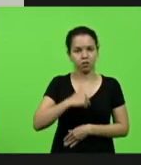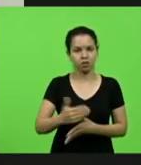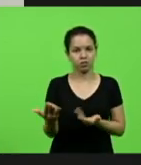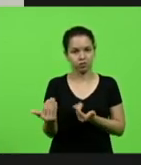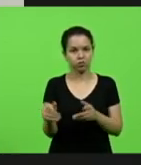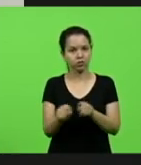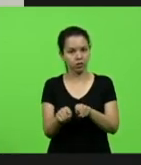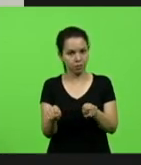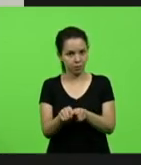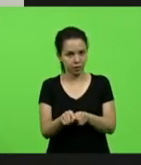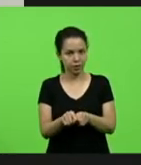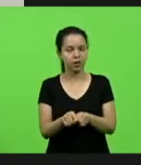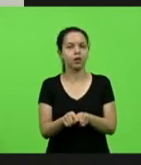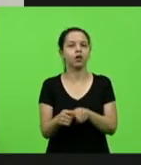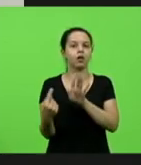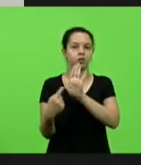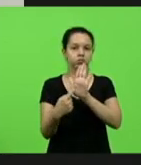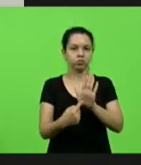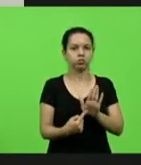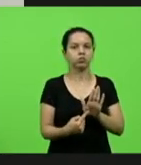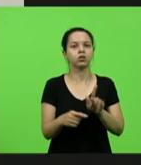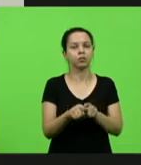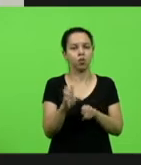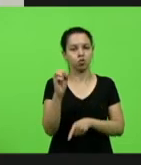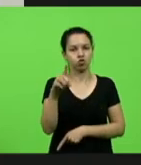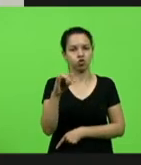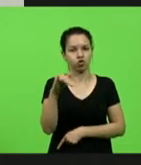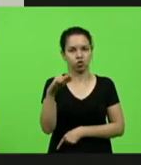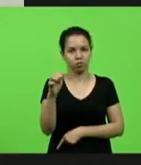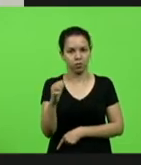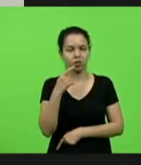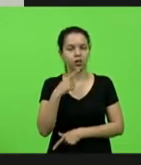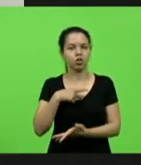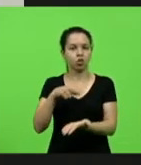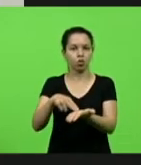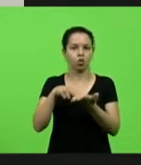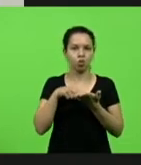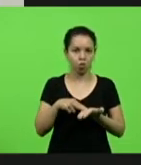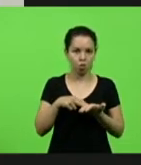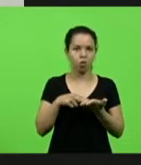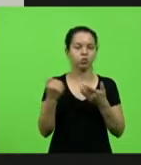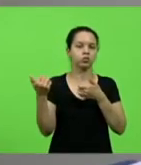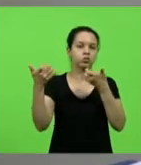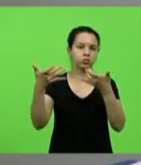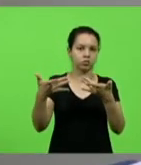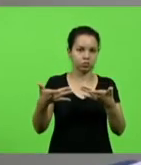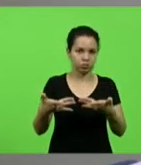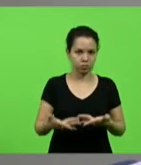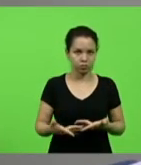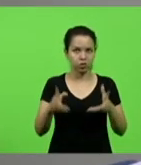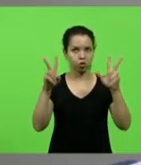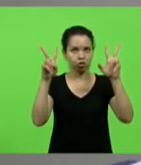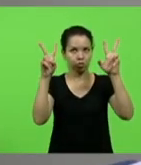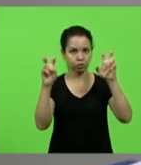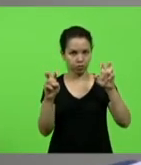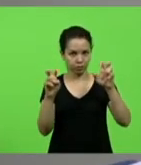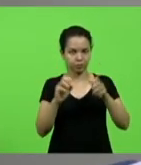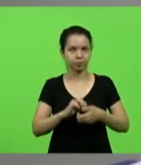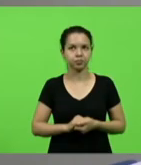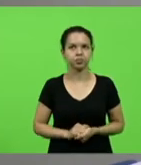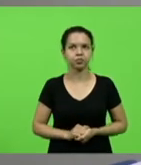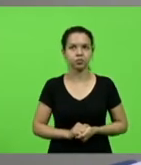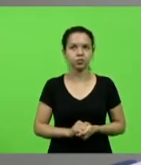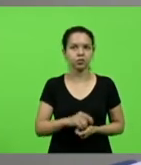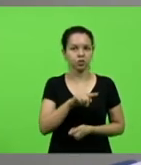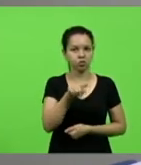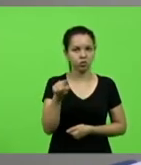nos mandou, e a UNDIME, nós recebemos notas, né, se posicionando oficialmente sobre o tema. Então, para quem não